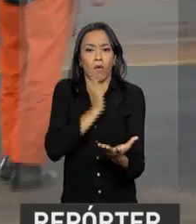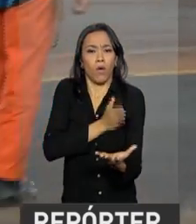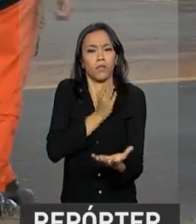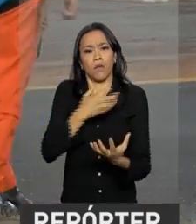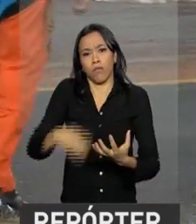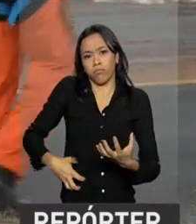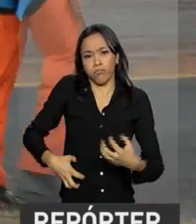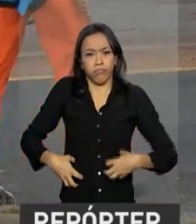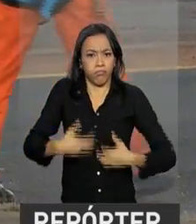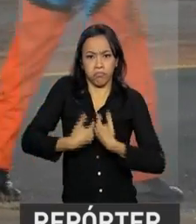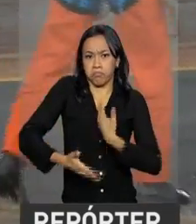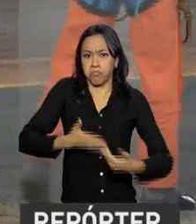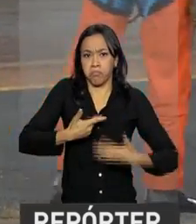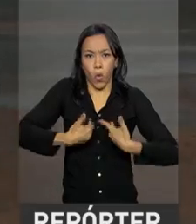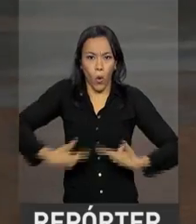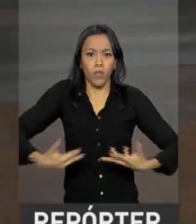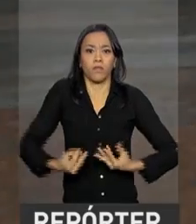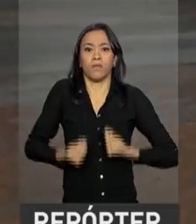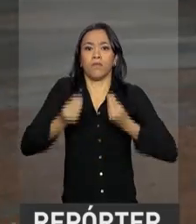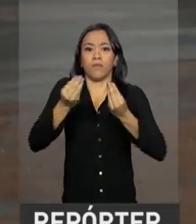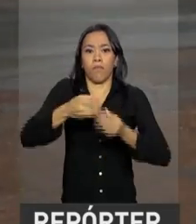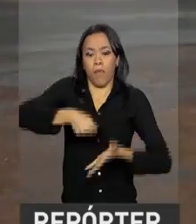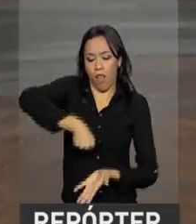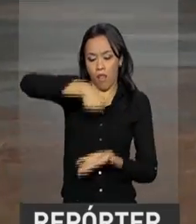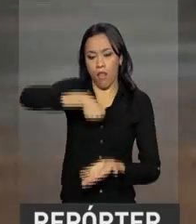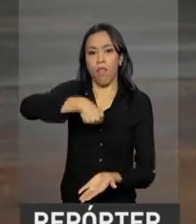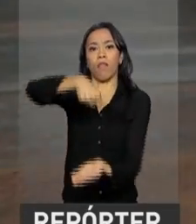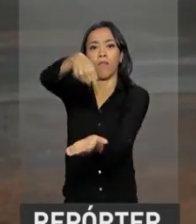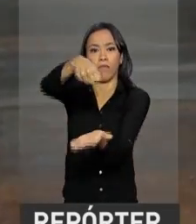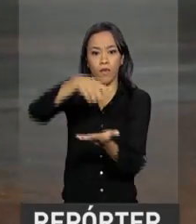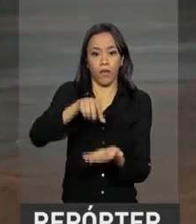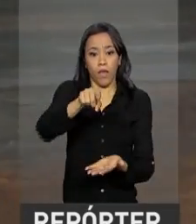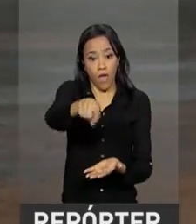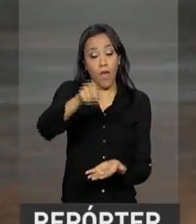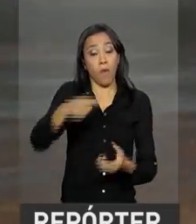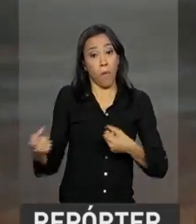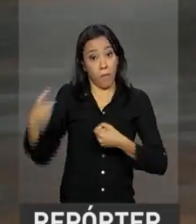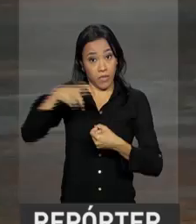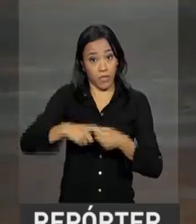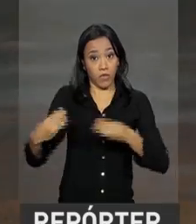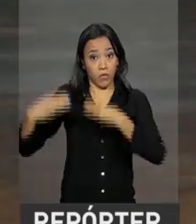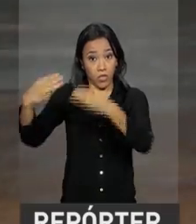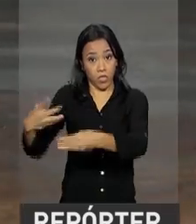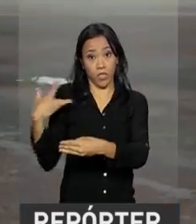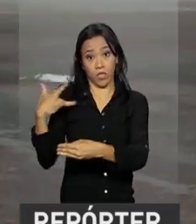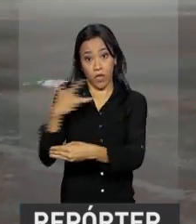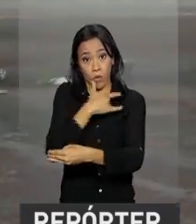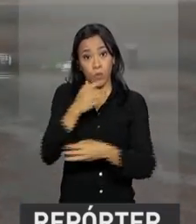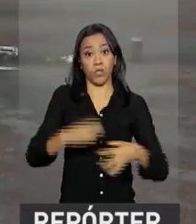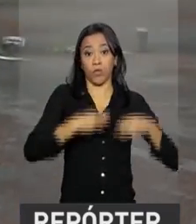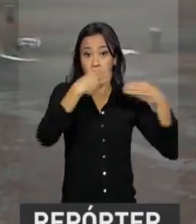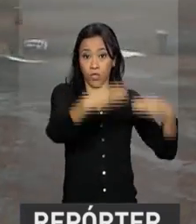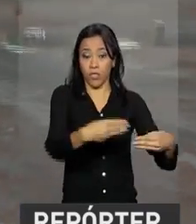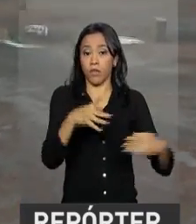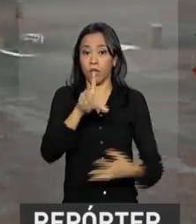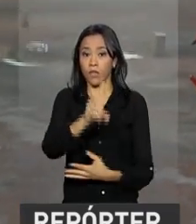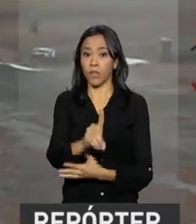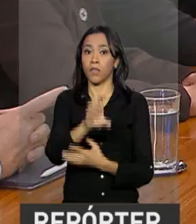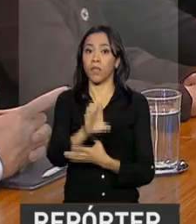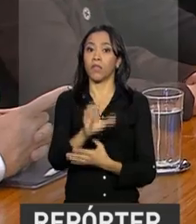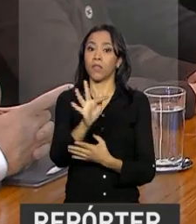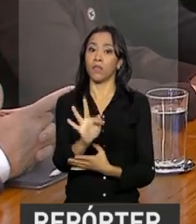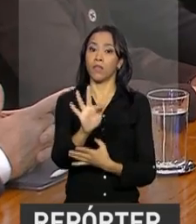novo repasse quando precisar o trabalho é uma parceria entre os Ministérios da saúde e da defesa e teve início no dia 6 de